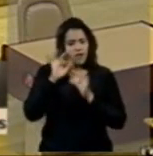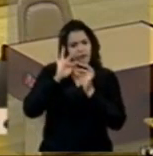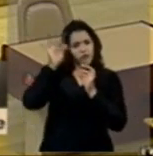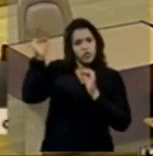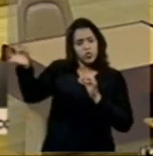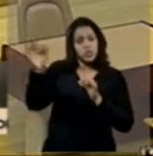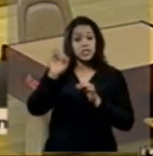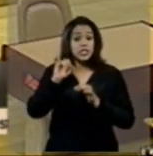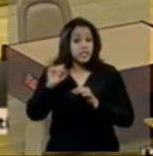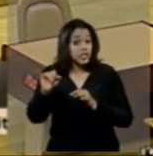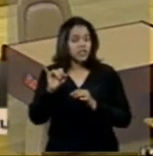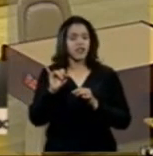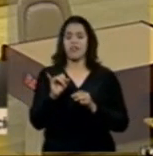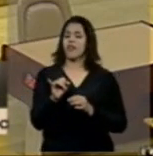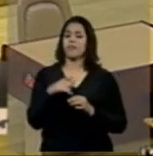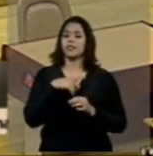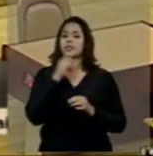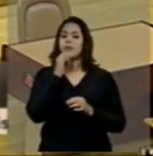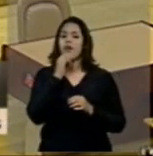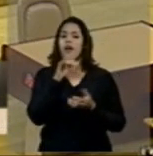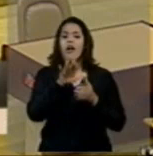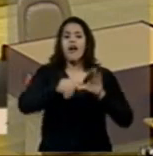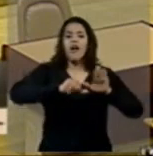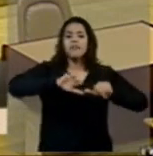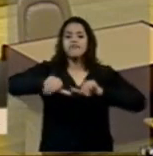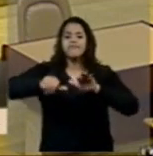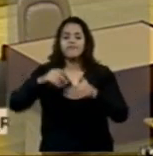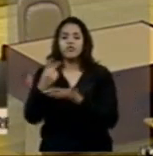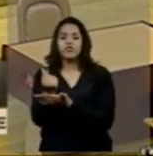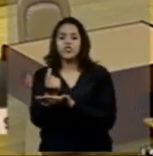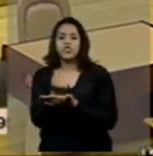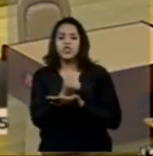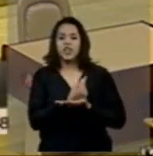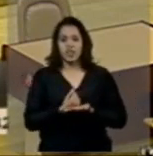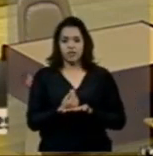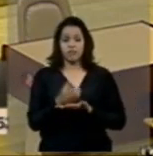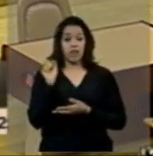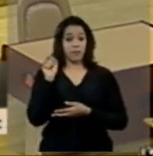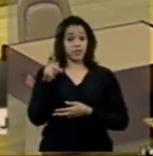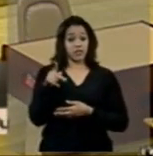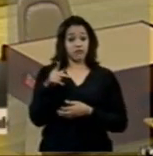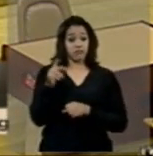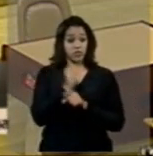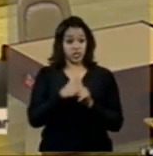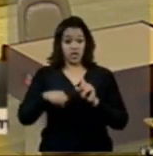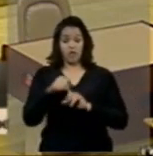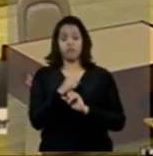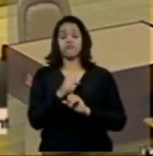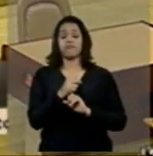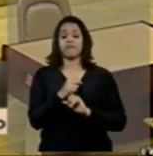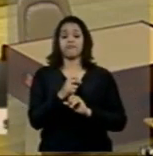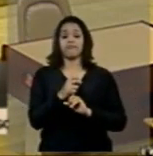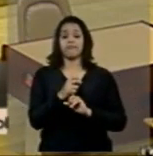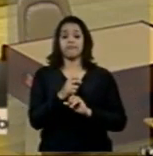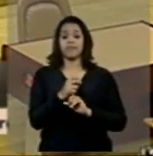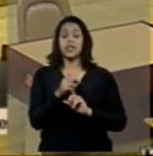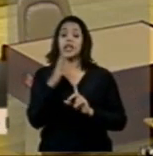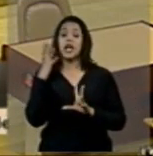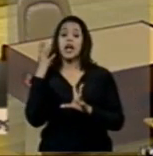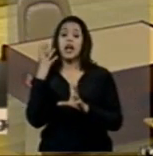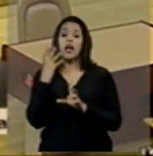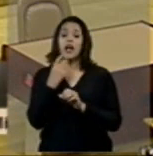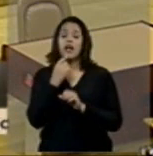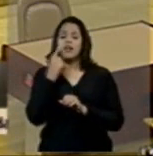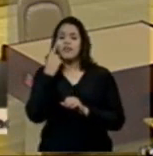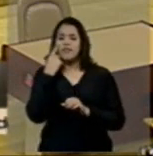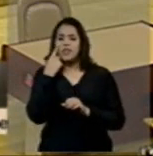impactos, inclusive, sobre a arrecadação para a Previdência Social. Só vou ler um pequeno trecho,